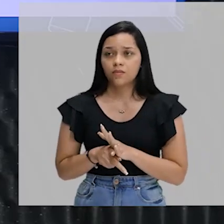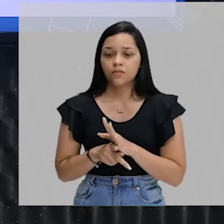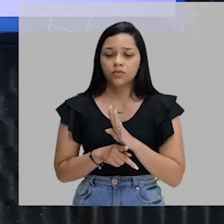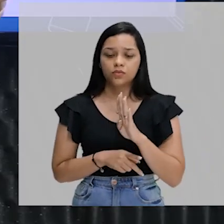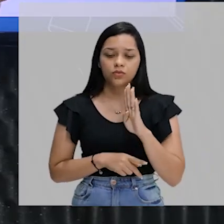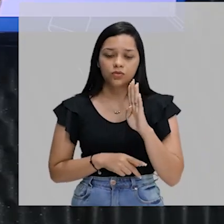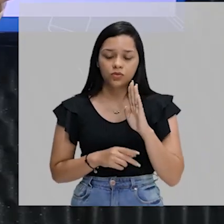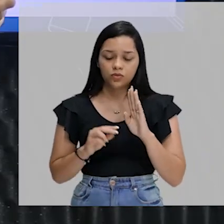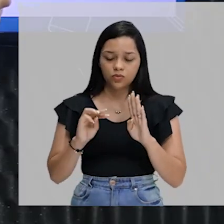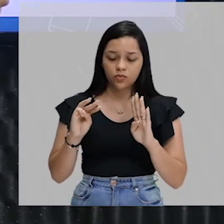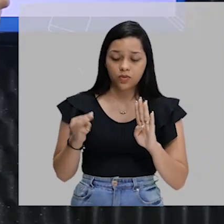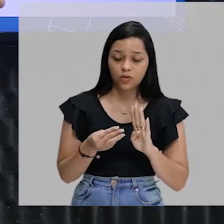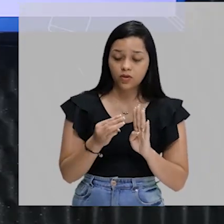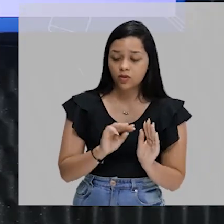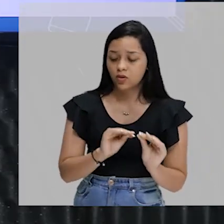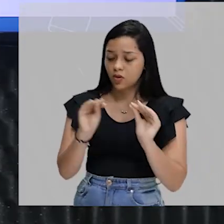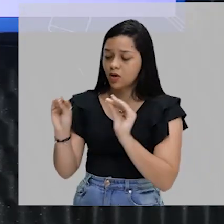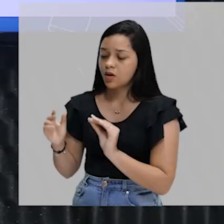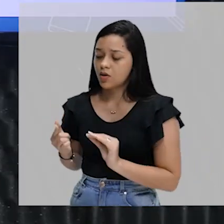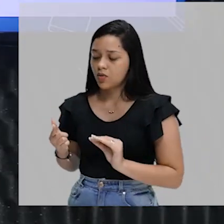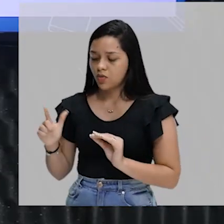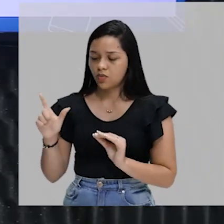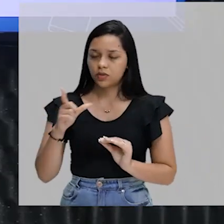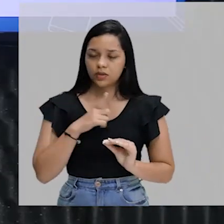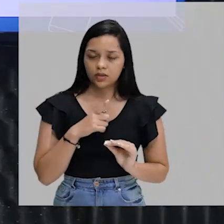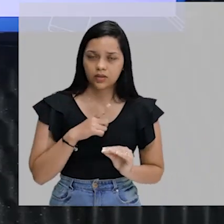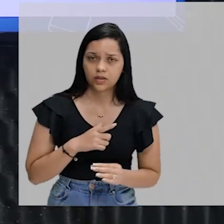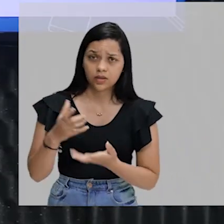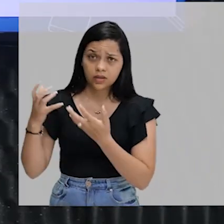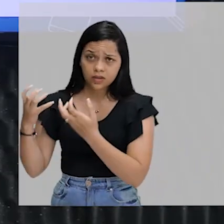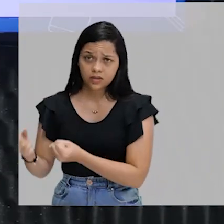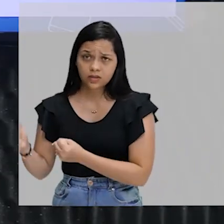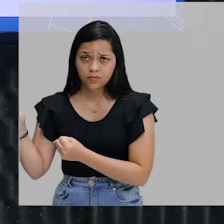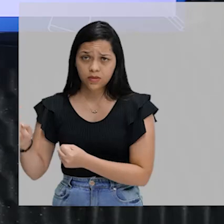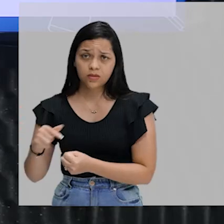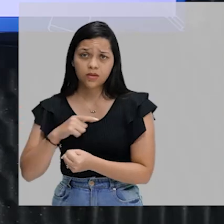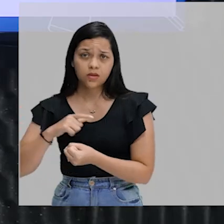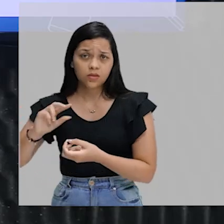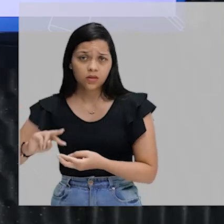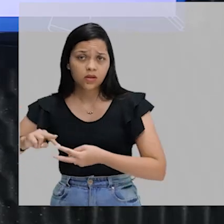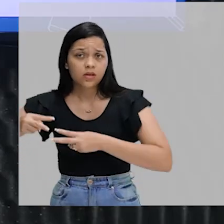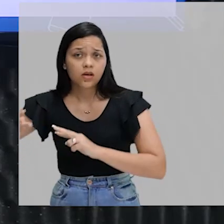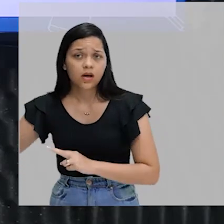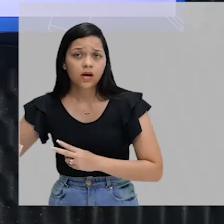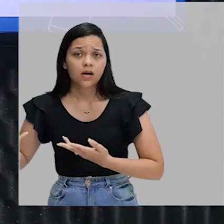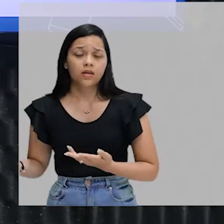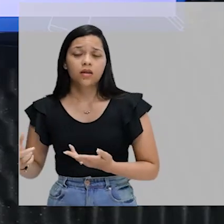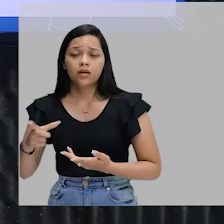coloquei na outra bactéria. Essa que recebeu, ela teve o seu DNA